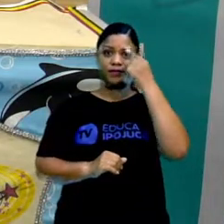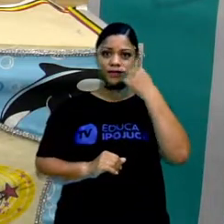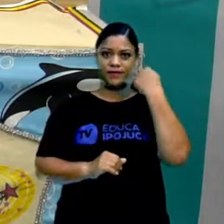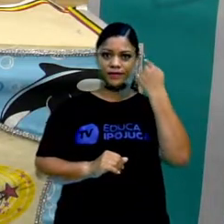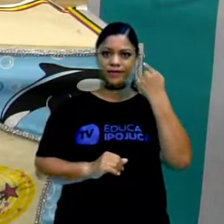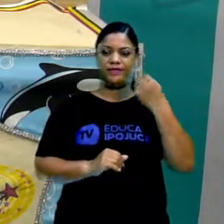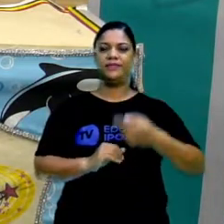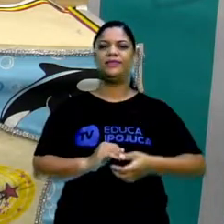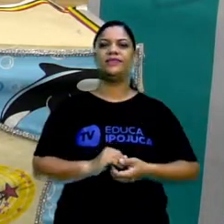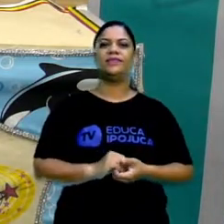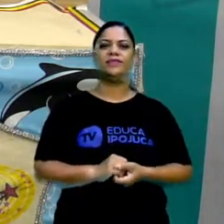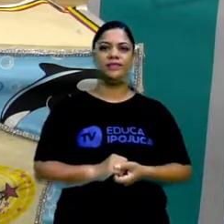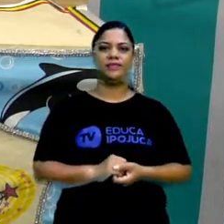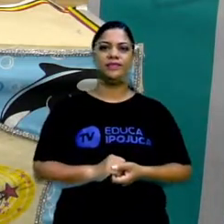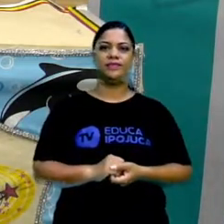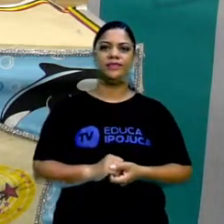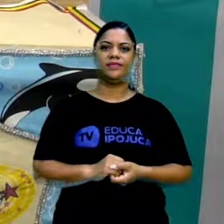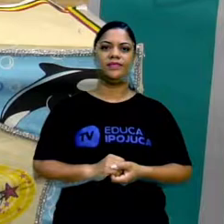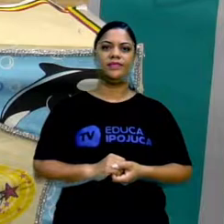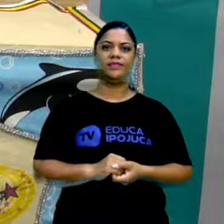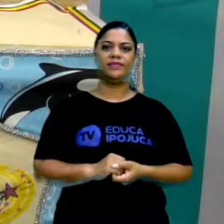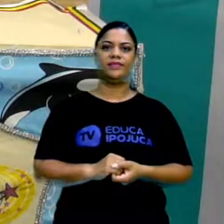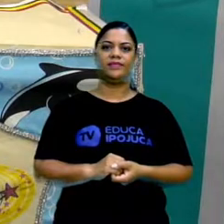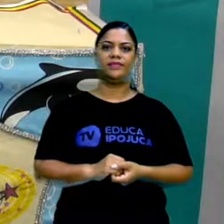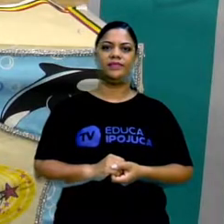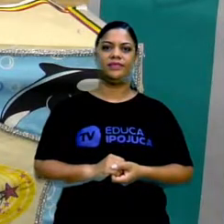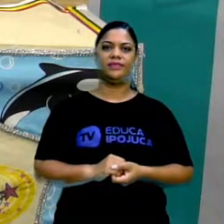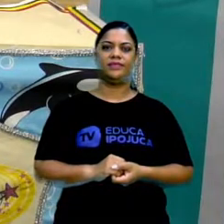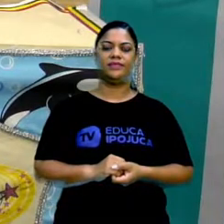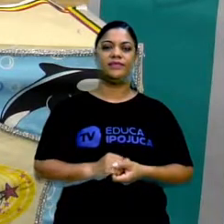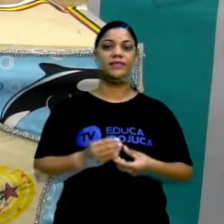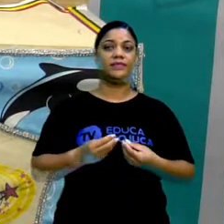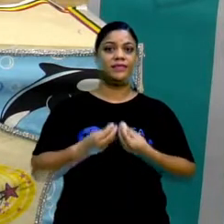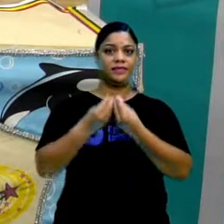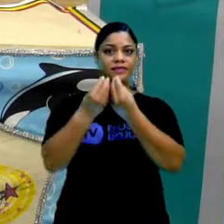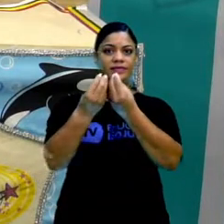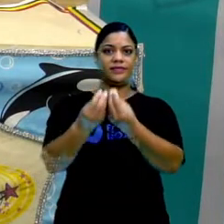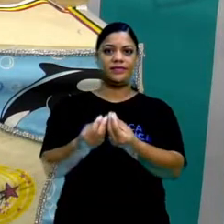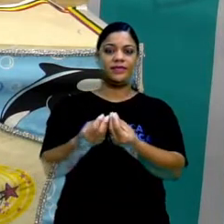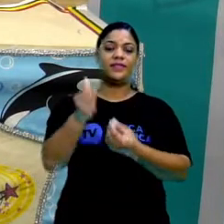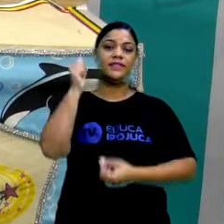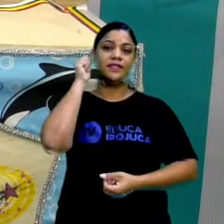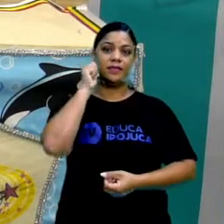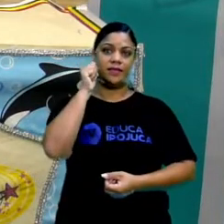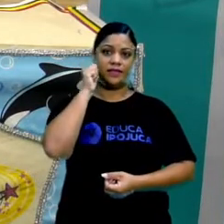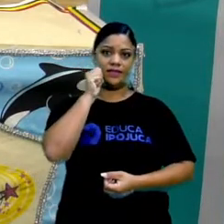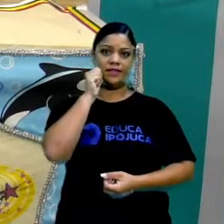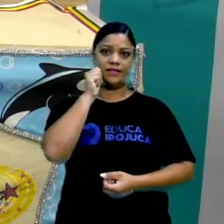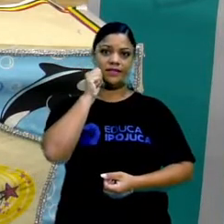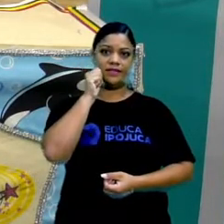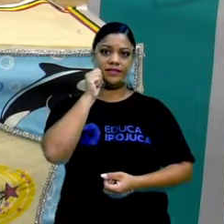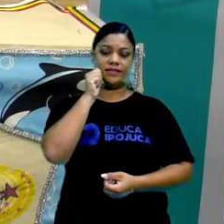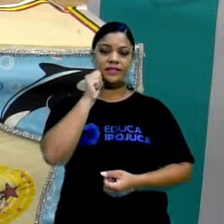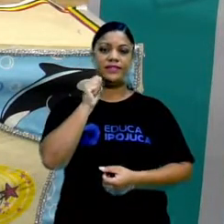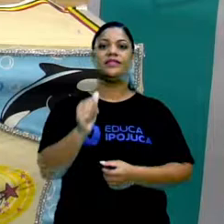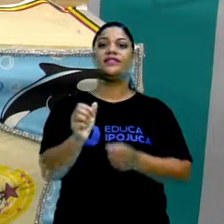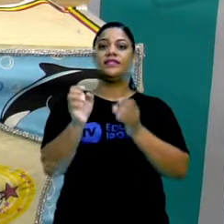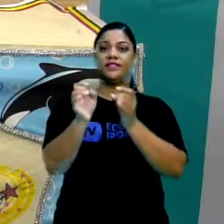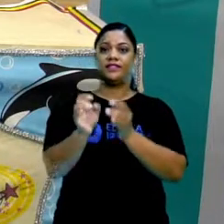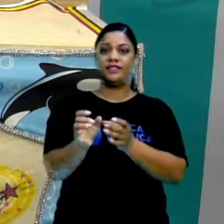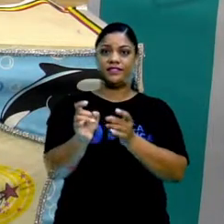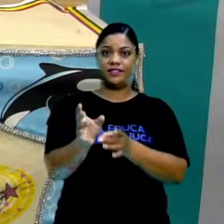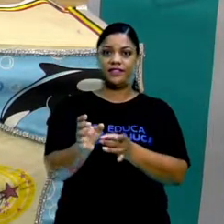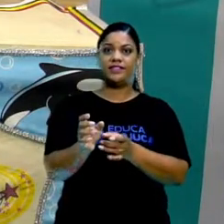mesmo, leiturinha. Ele mandou levar o outro olho dele para uma menina. Ela era vendedora